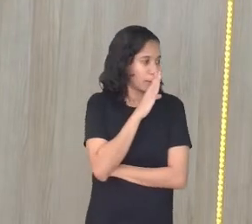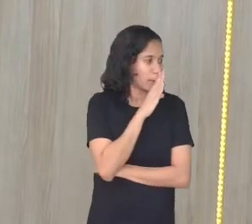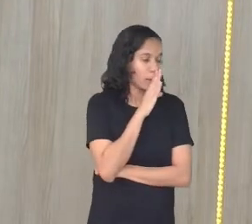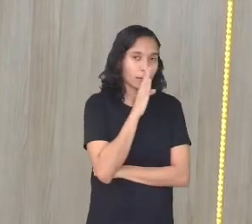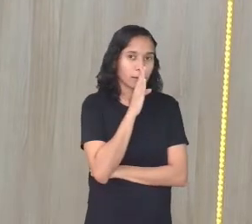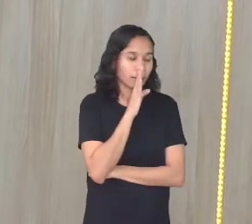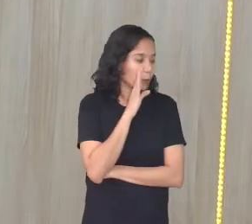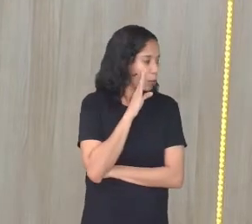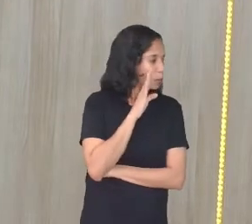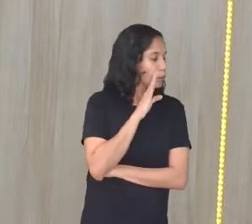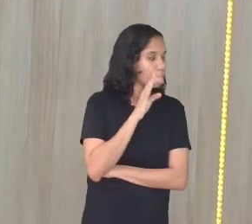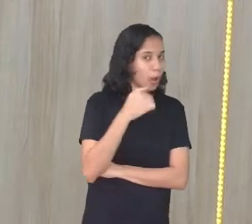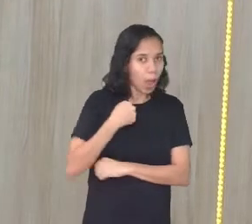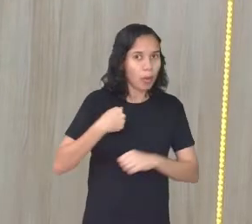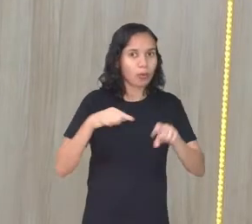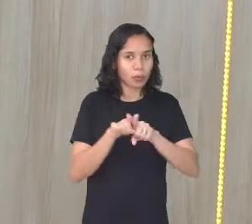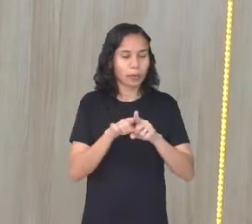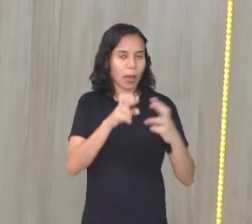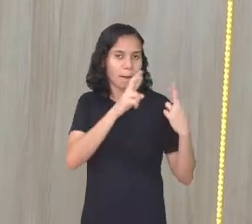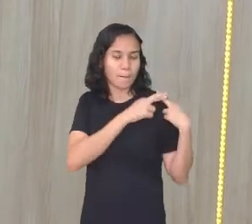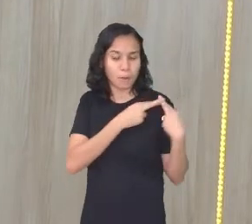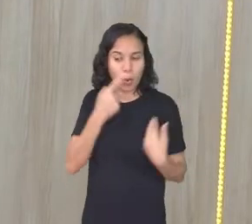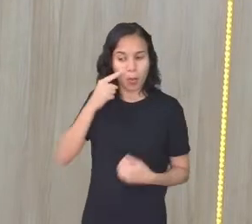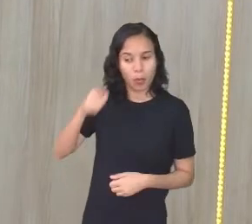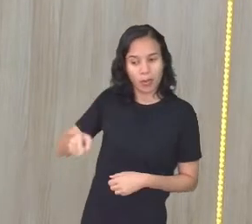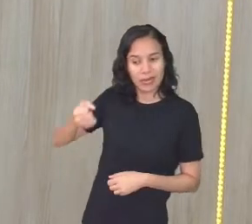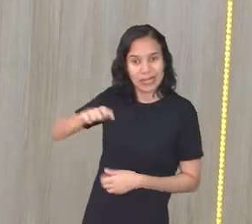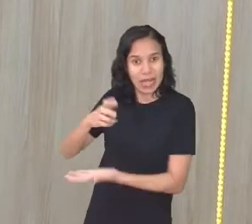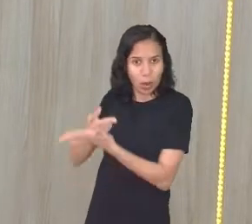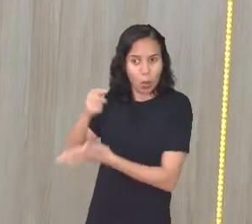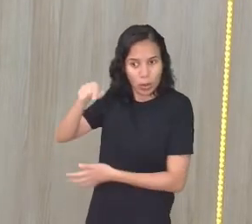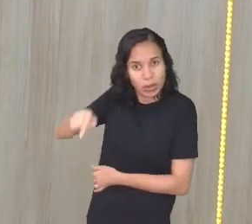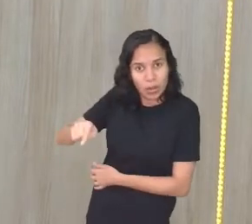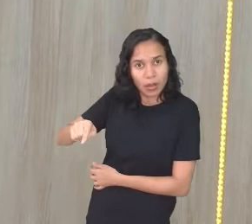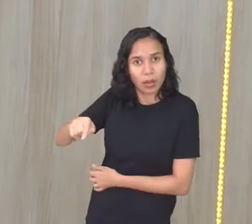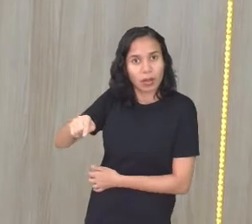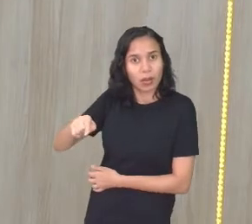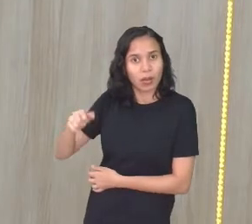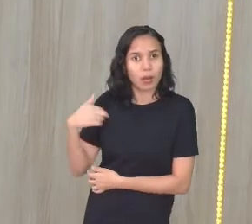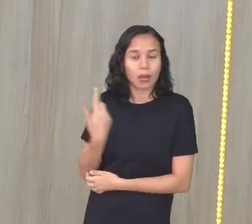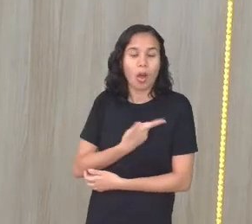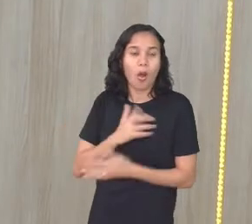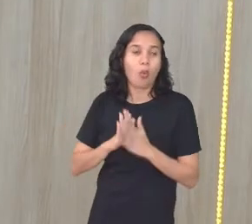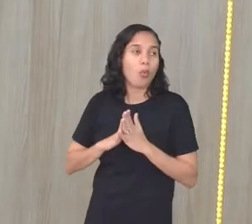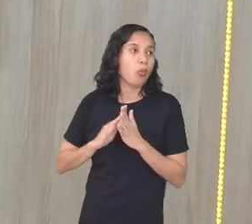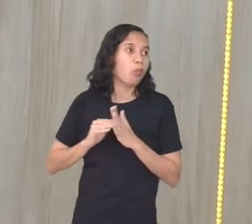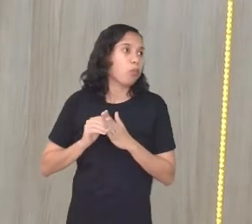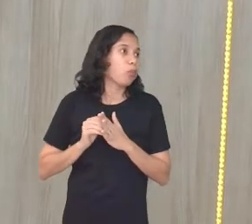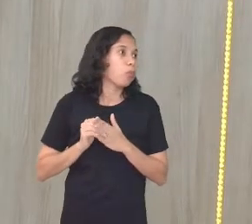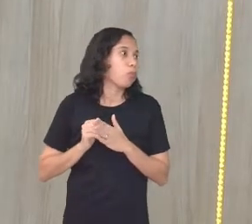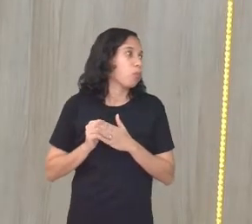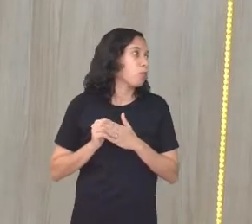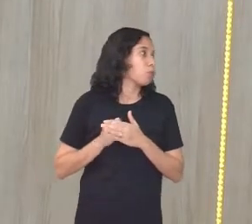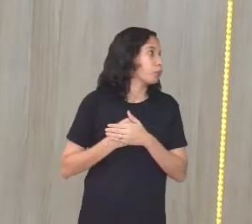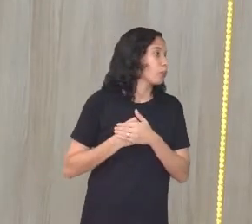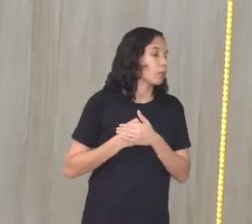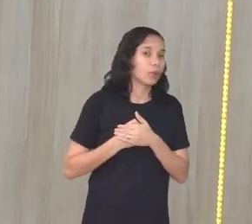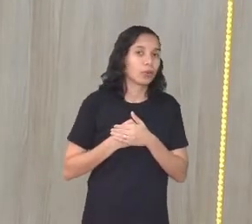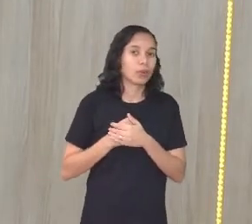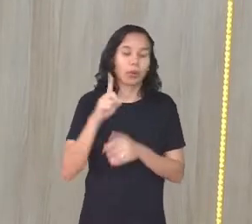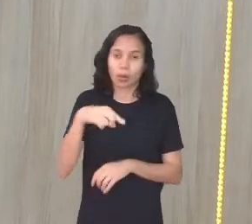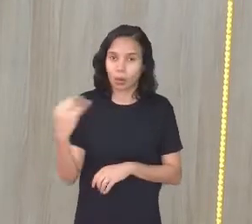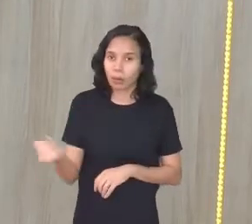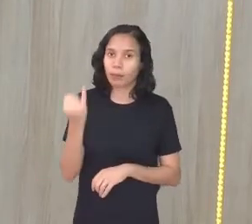sendo totalmente responsável. E se acontecer algo, a gente vai se omitiu, não é verdade? Então é muito importante que